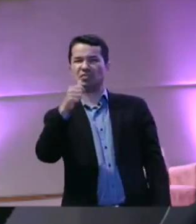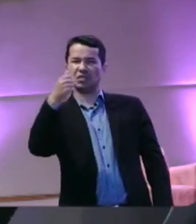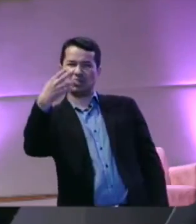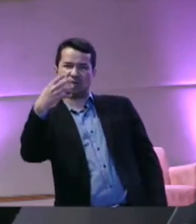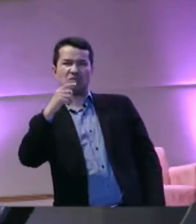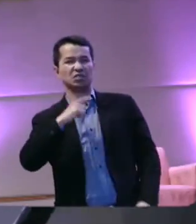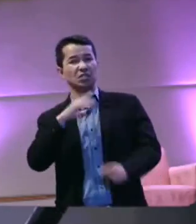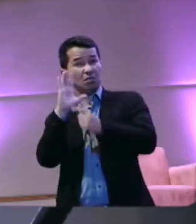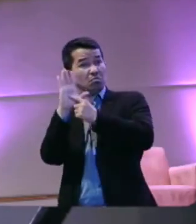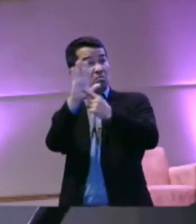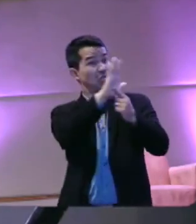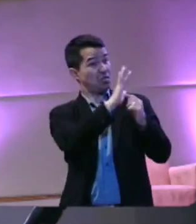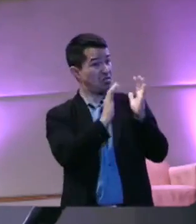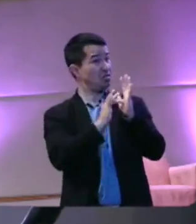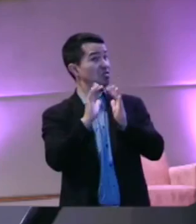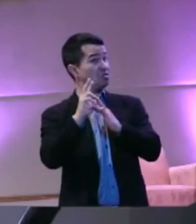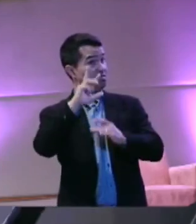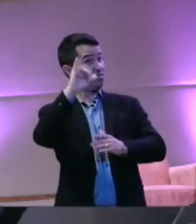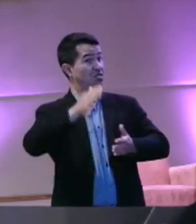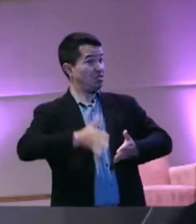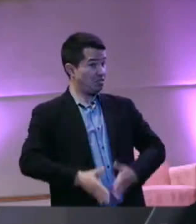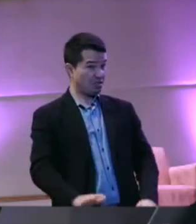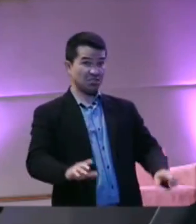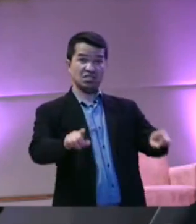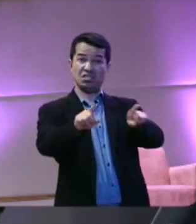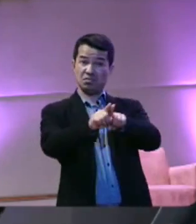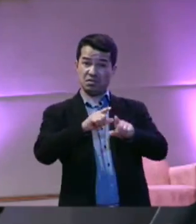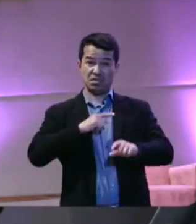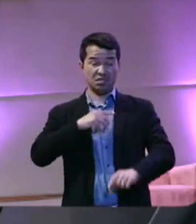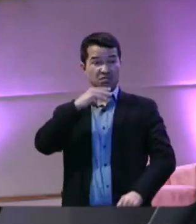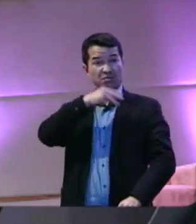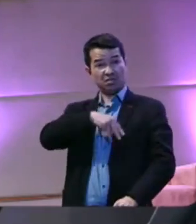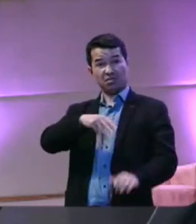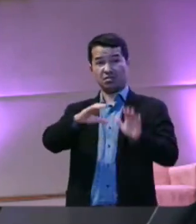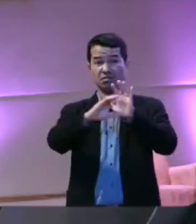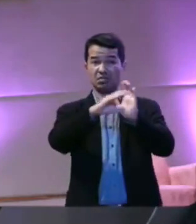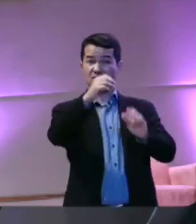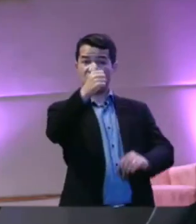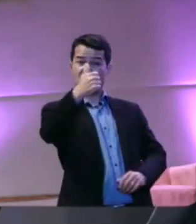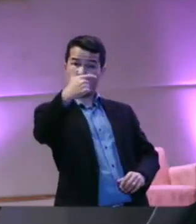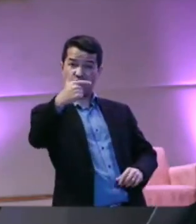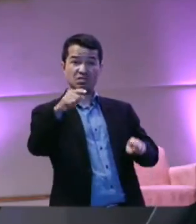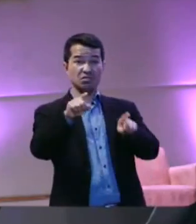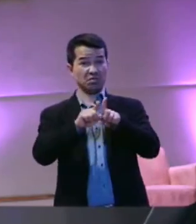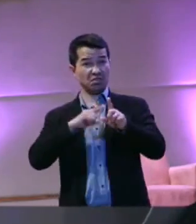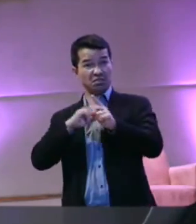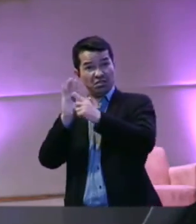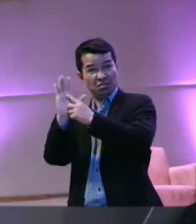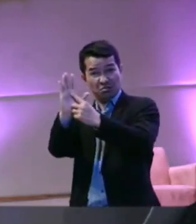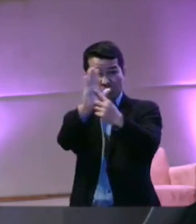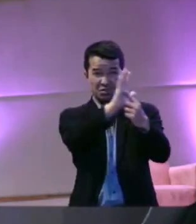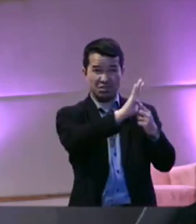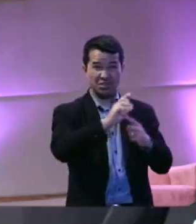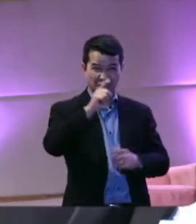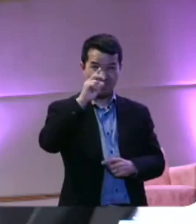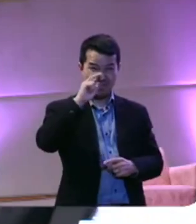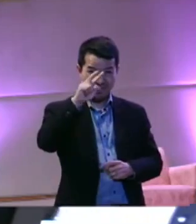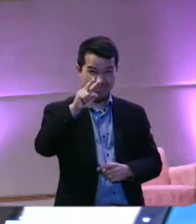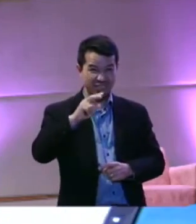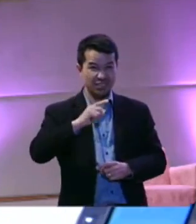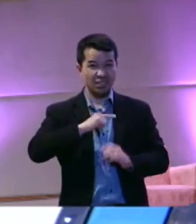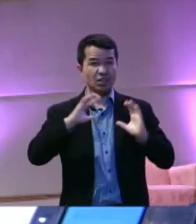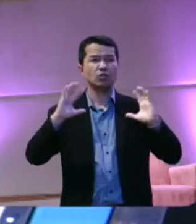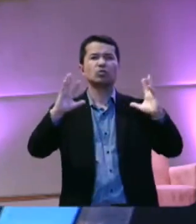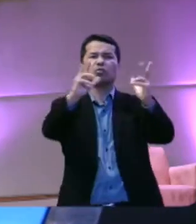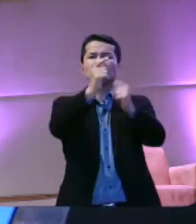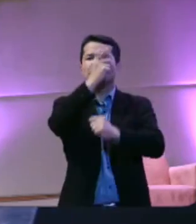não perceberam. Lá em Mateus capítulo 2 nós vemos que quando todo mundo estava inerte em relação à